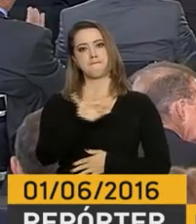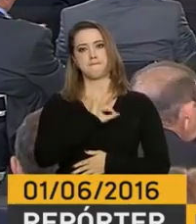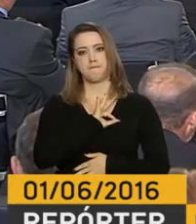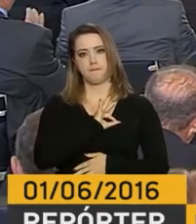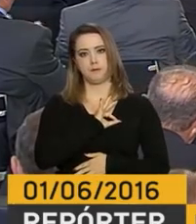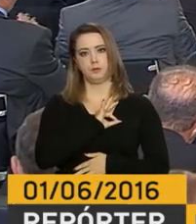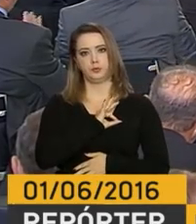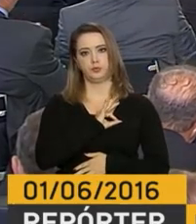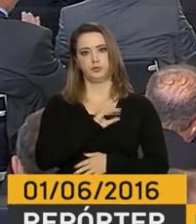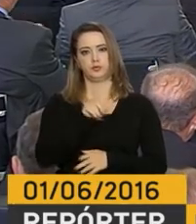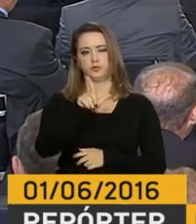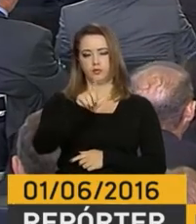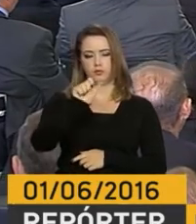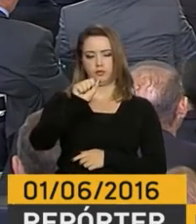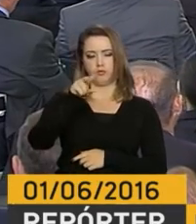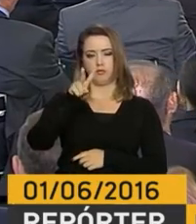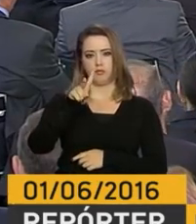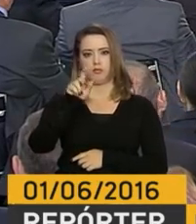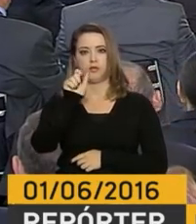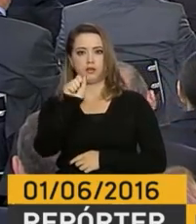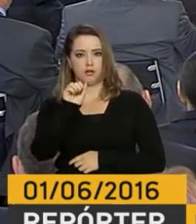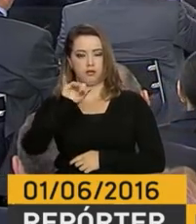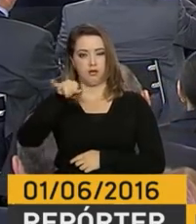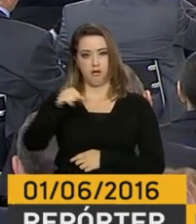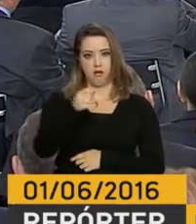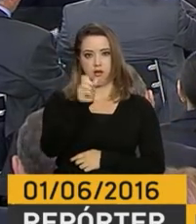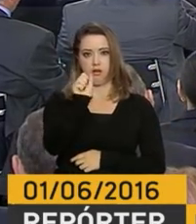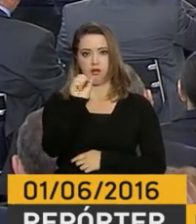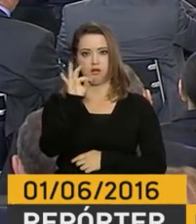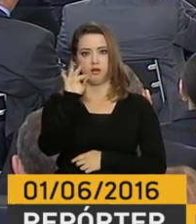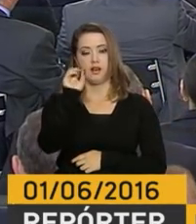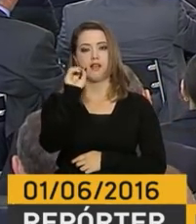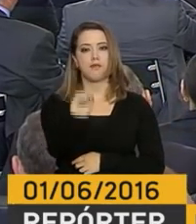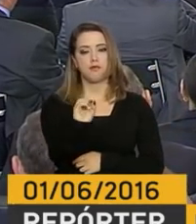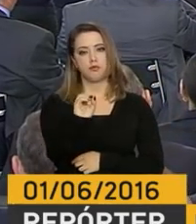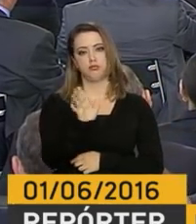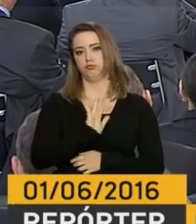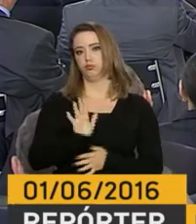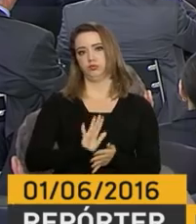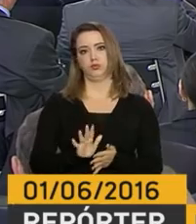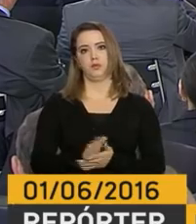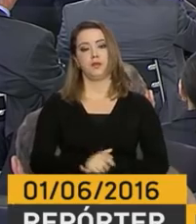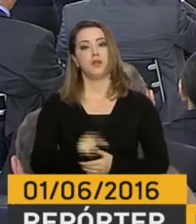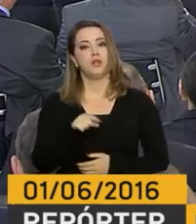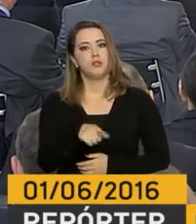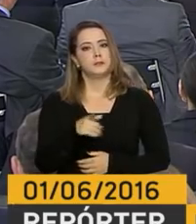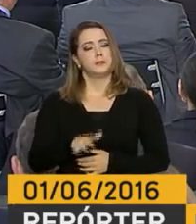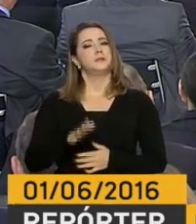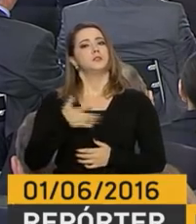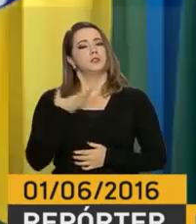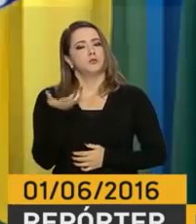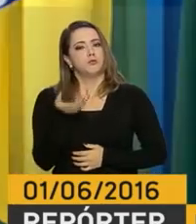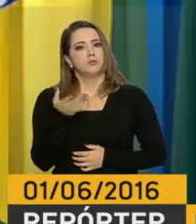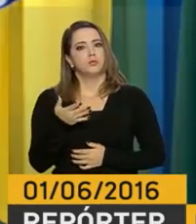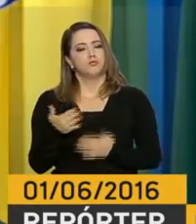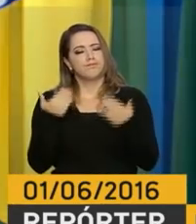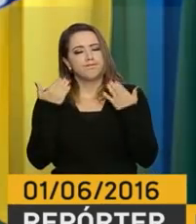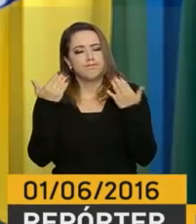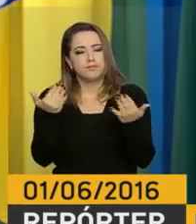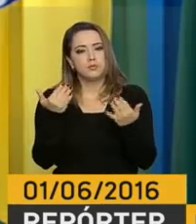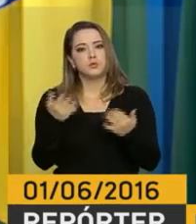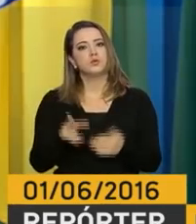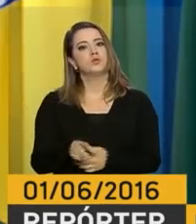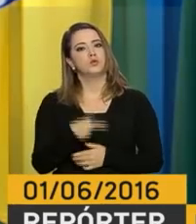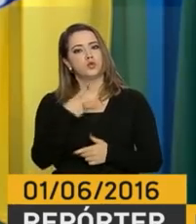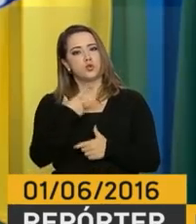isso por isso eu desejo a cada um êxito em suas missões em suas gestões que